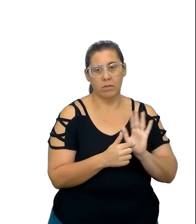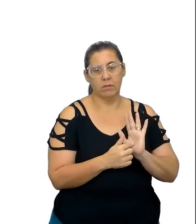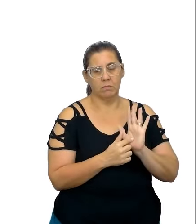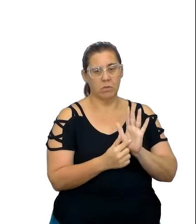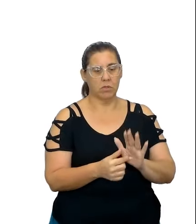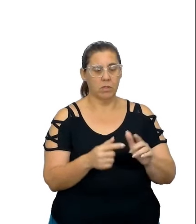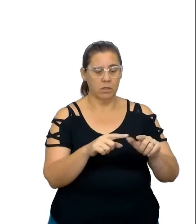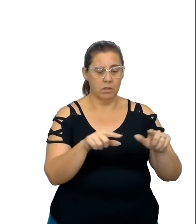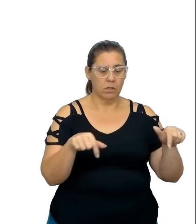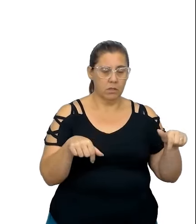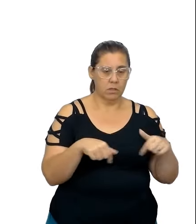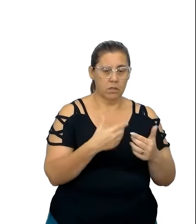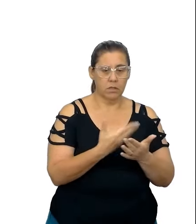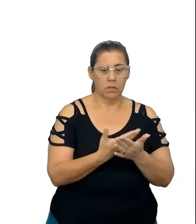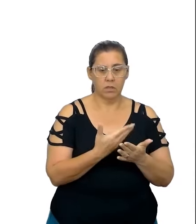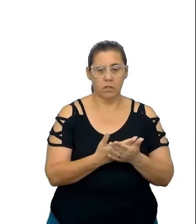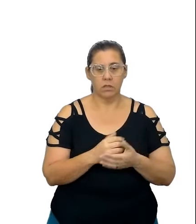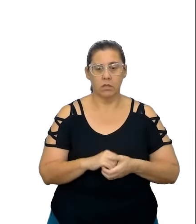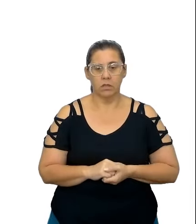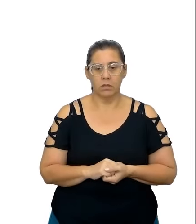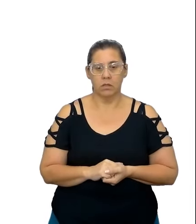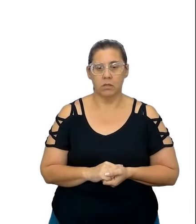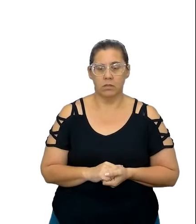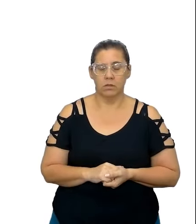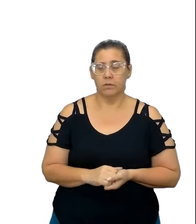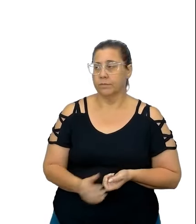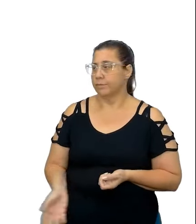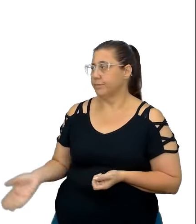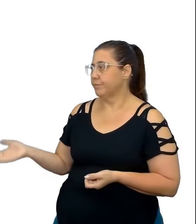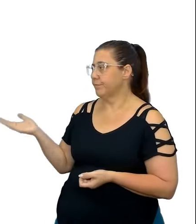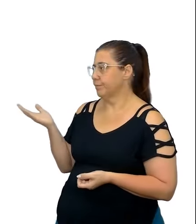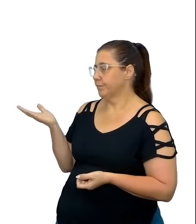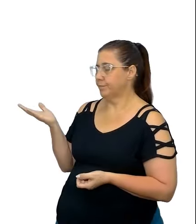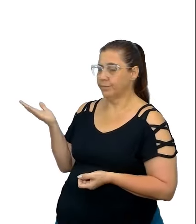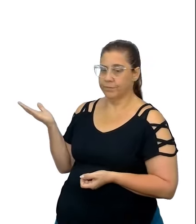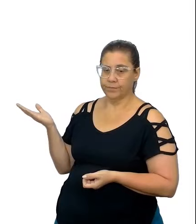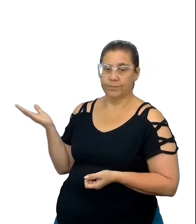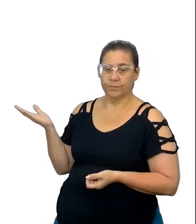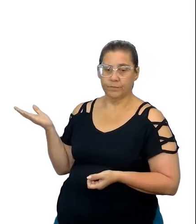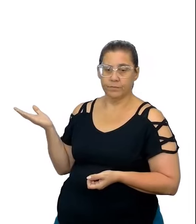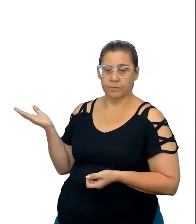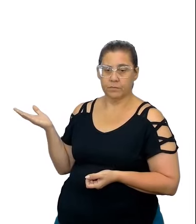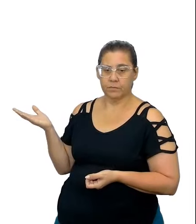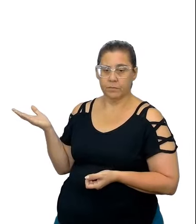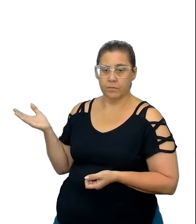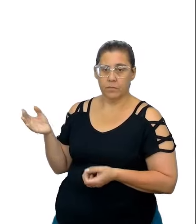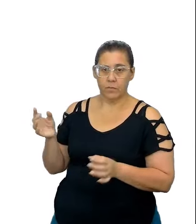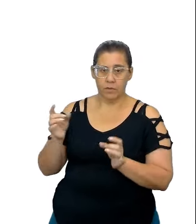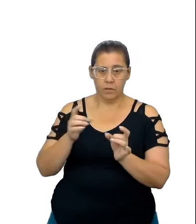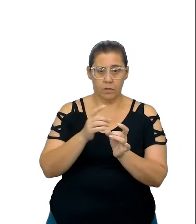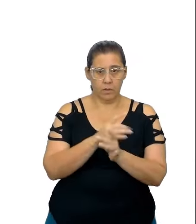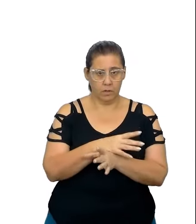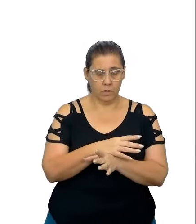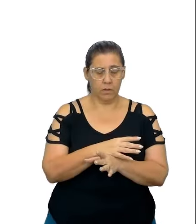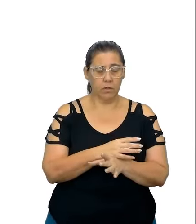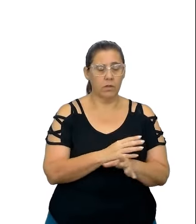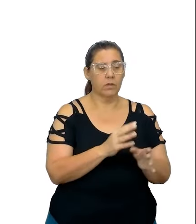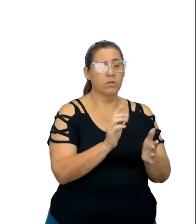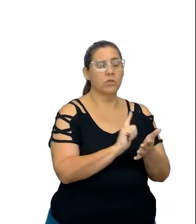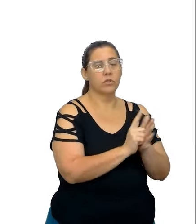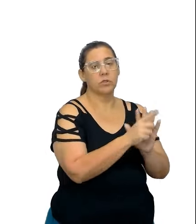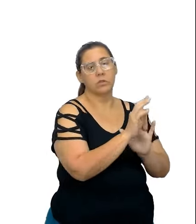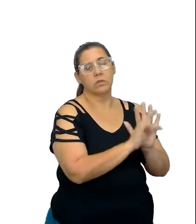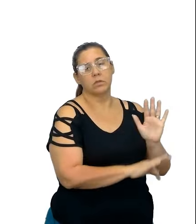apresentados na sala de aula. Então, aqui a sugestão da socialização do meme para finalizar as produções de gêneros textuais memes,